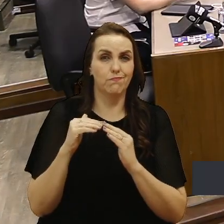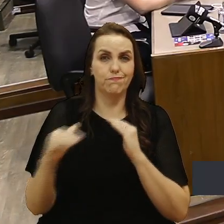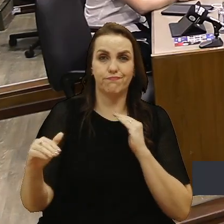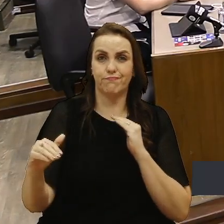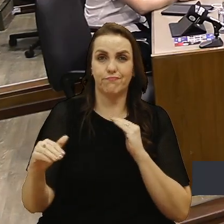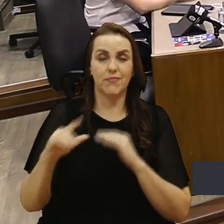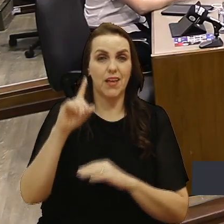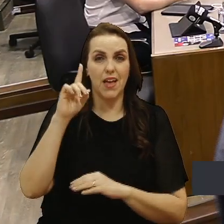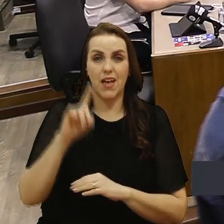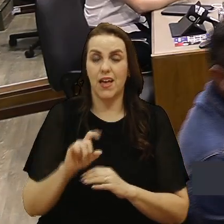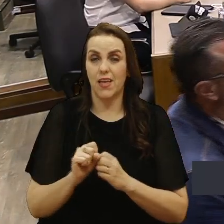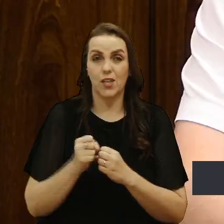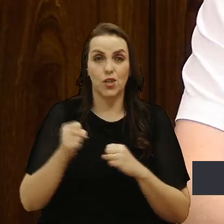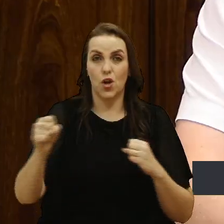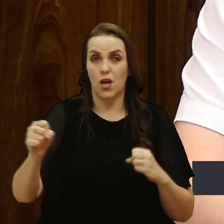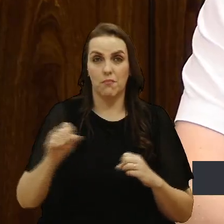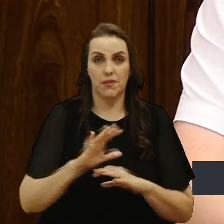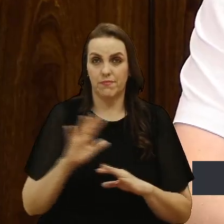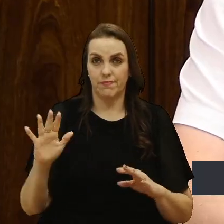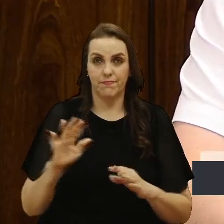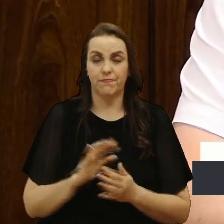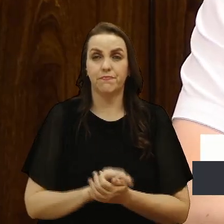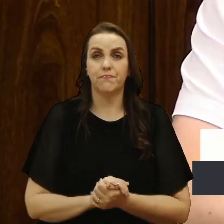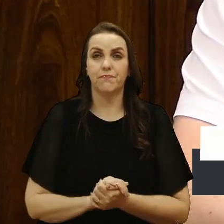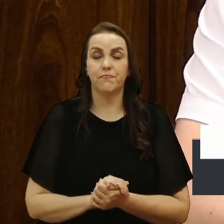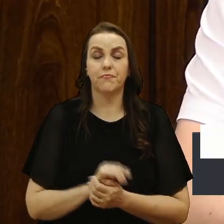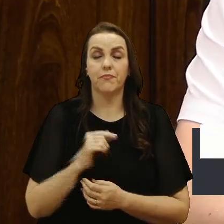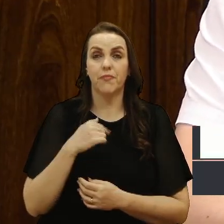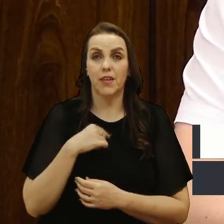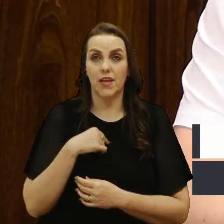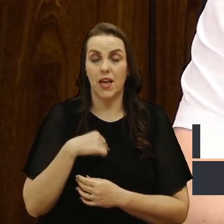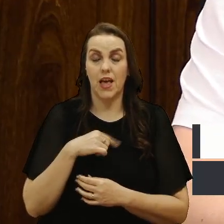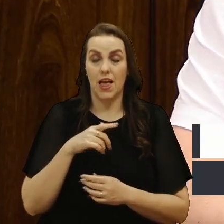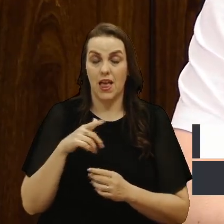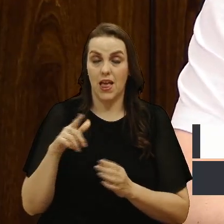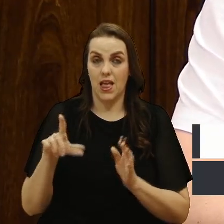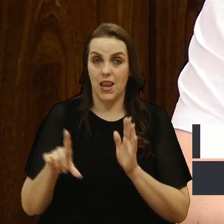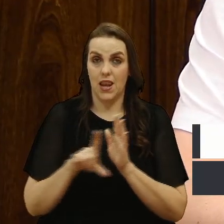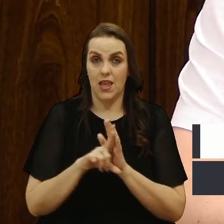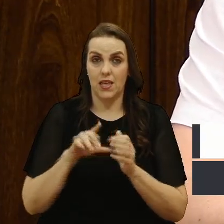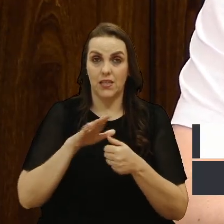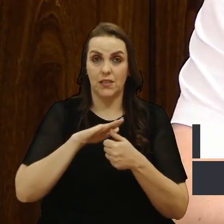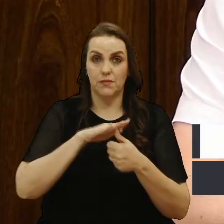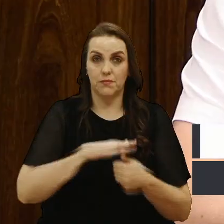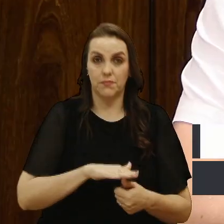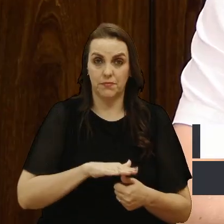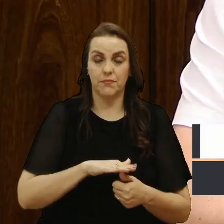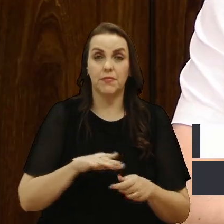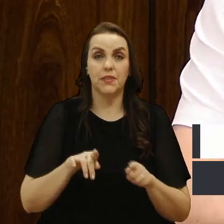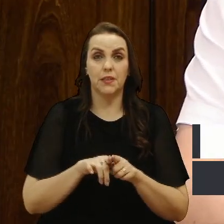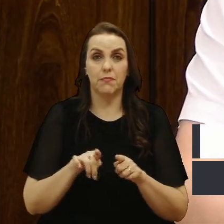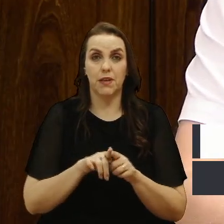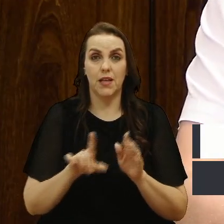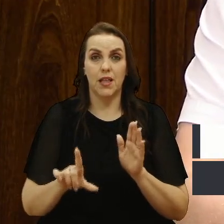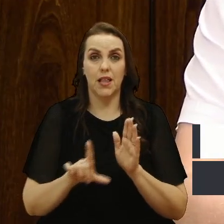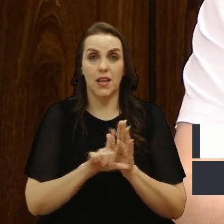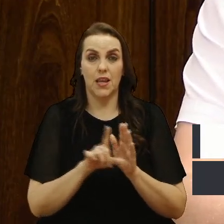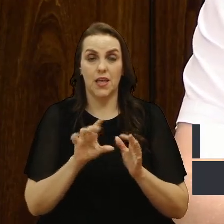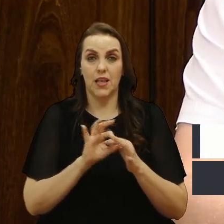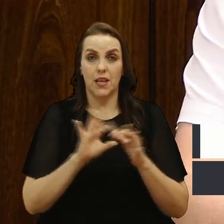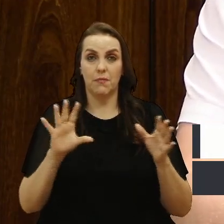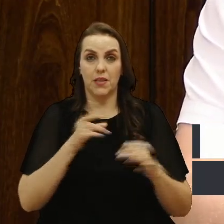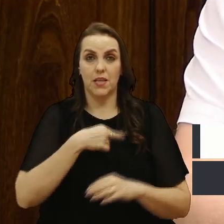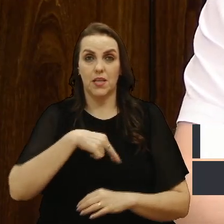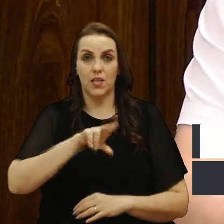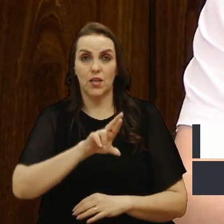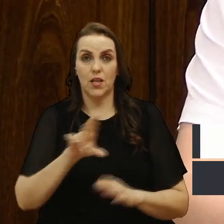Santo Fantinel. E eu queria lhe fazer algumas perguntas. A mesma lei da misoginia é a lei da liberdade religiosa e a lei do racismo. O